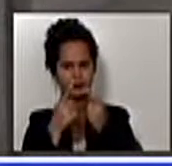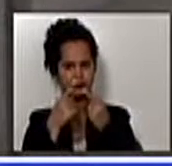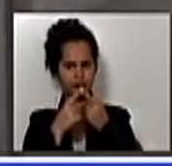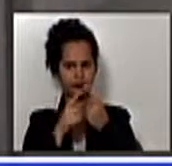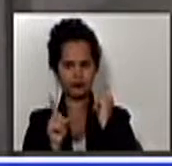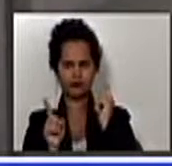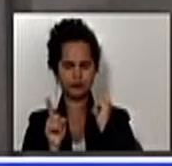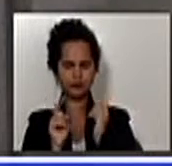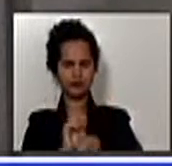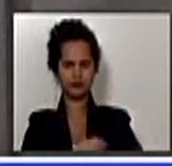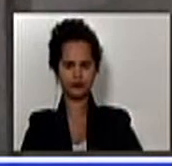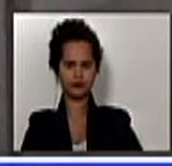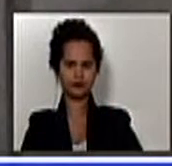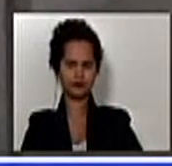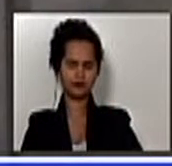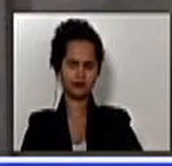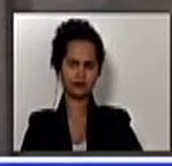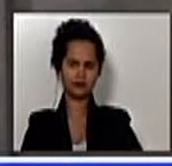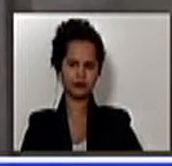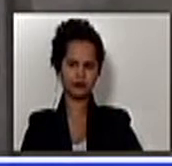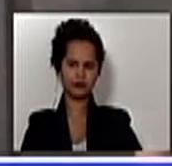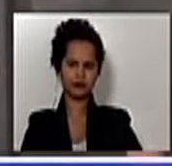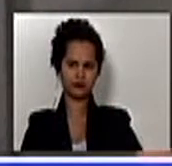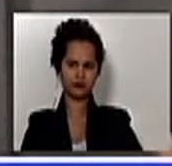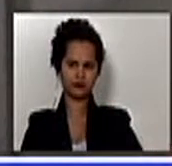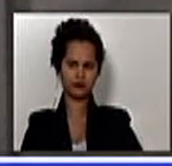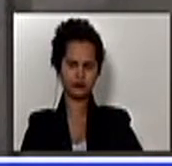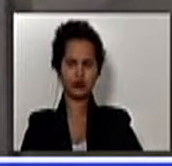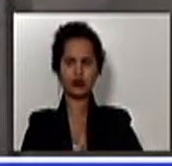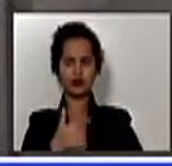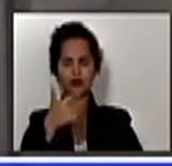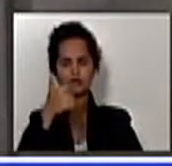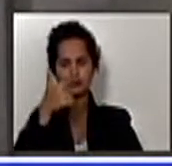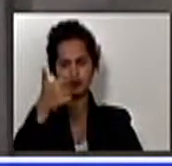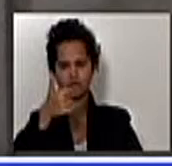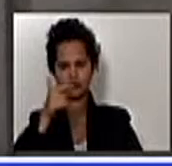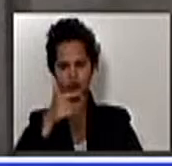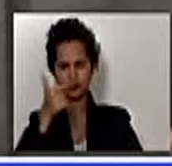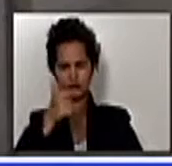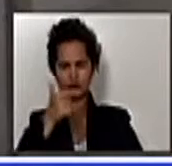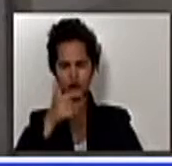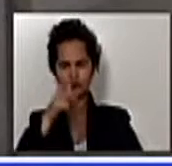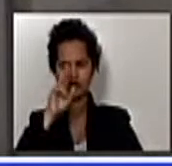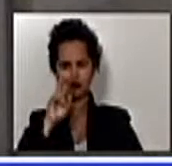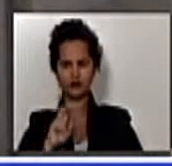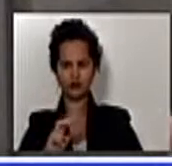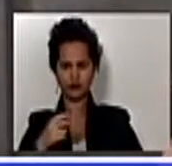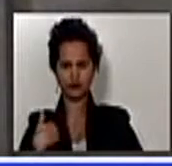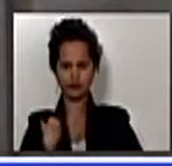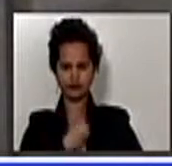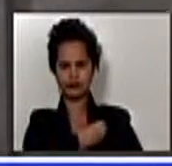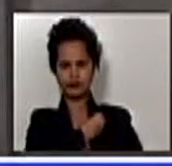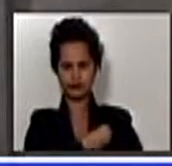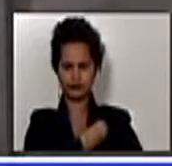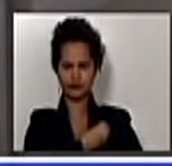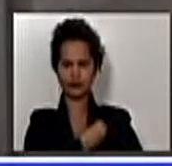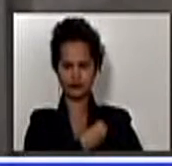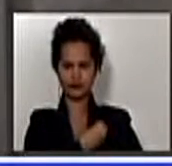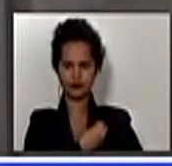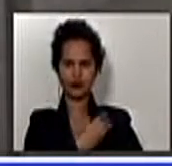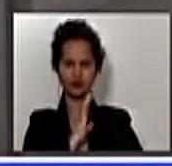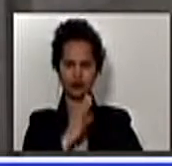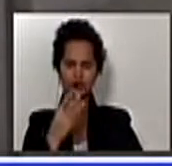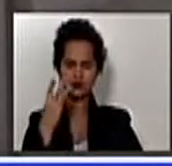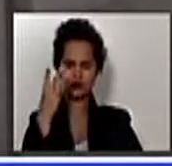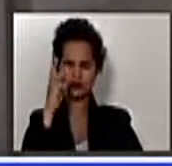Até hoje estamos é o meu segundo mandato, estou no terceiro. Até hoje